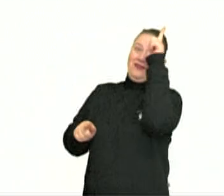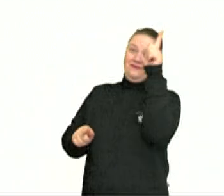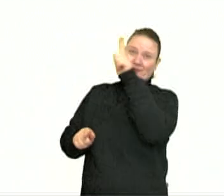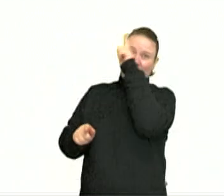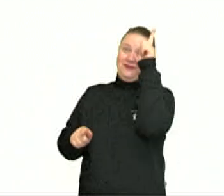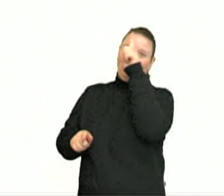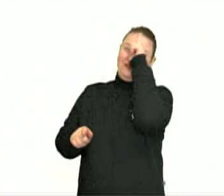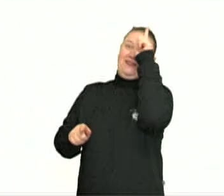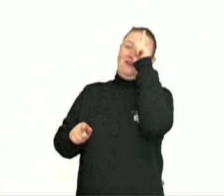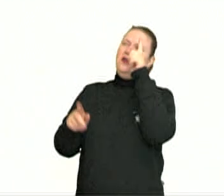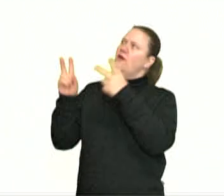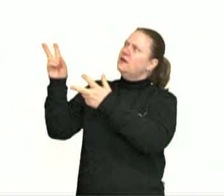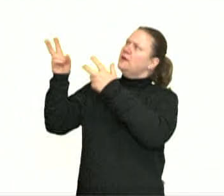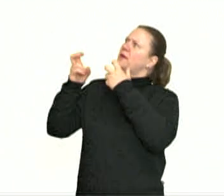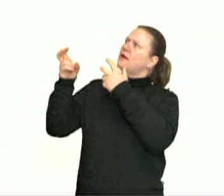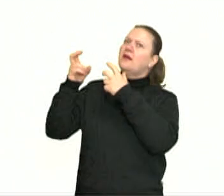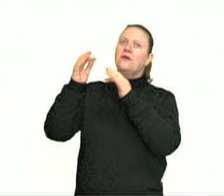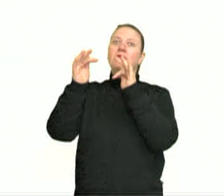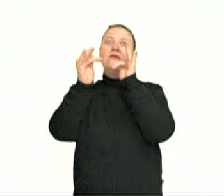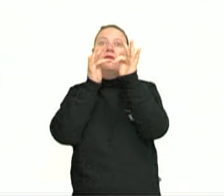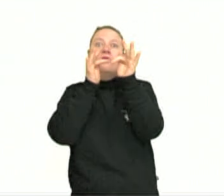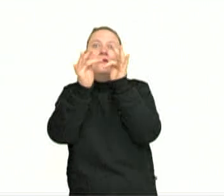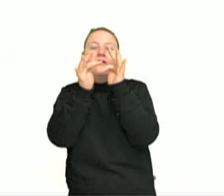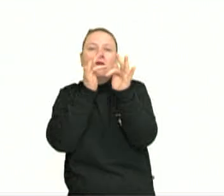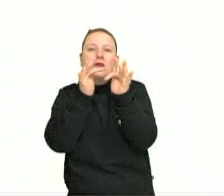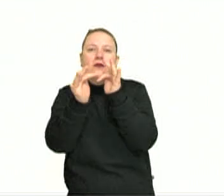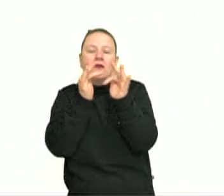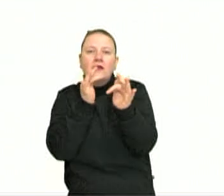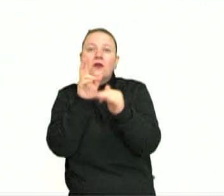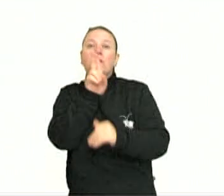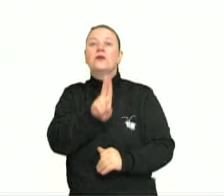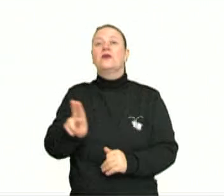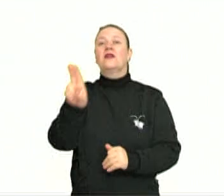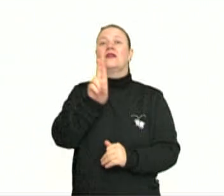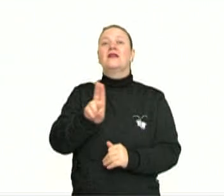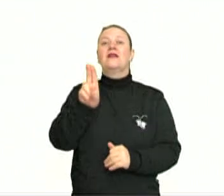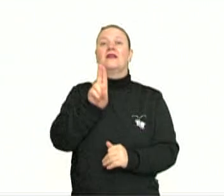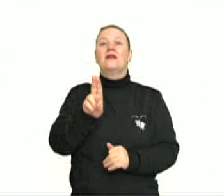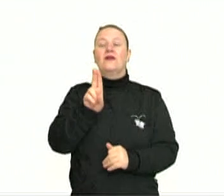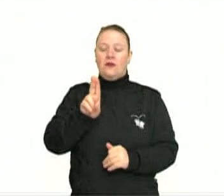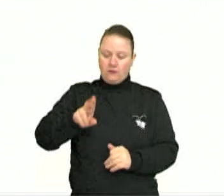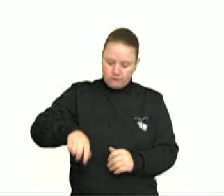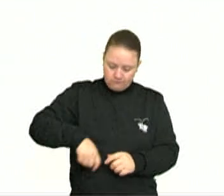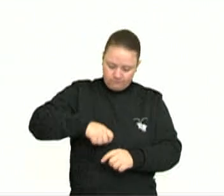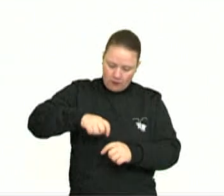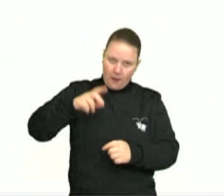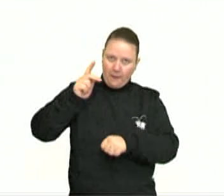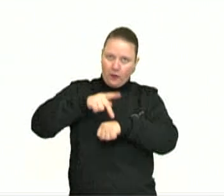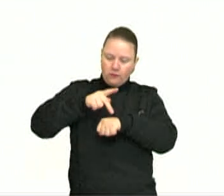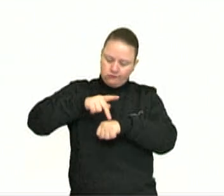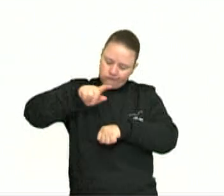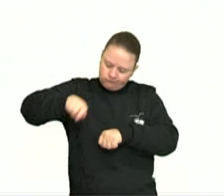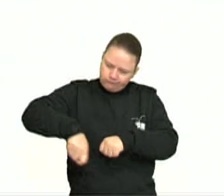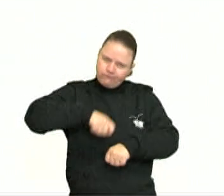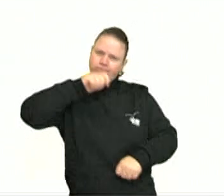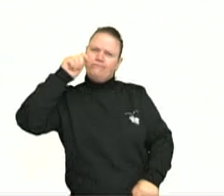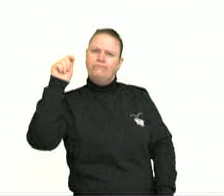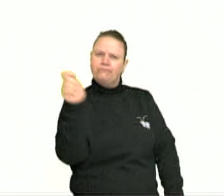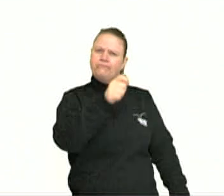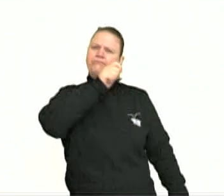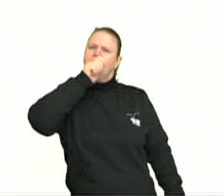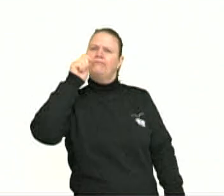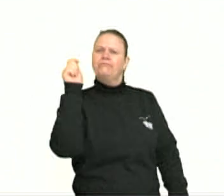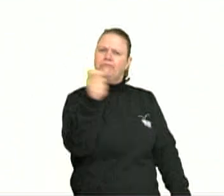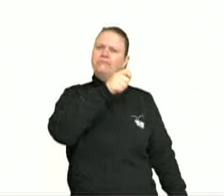Davi e Golias. Davi utilizou uma funda e nela podemos ver a força